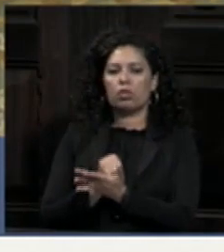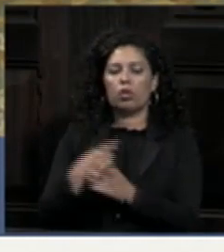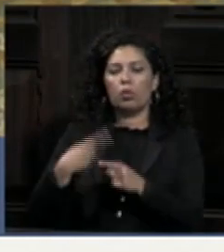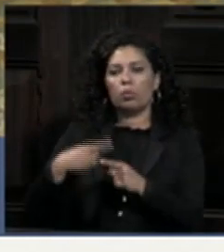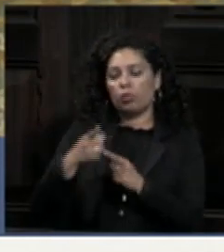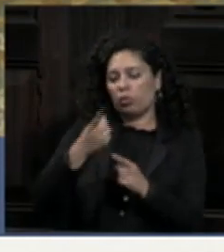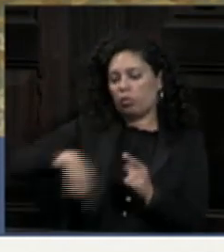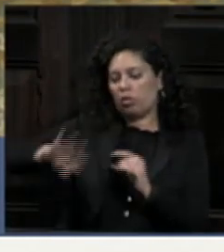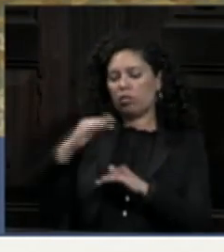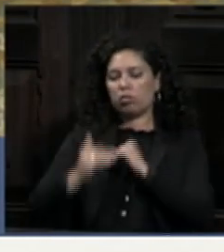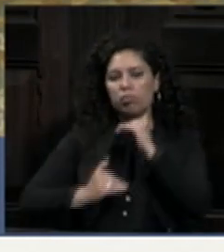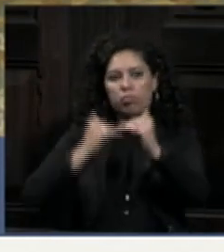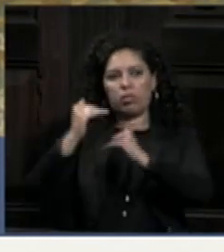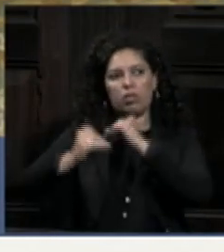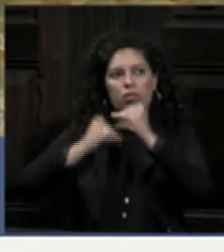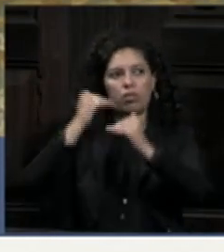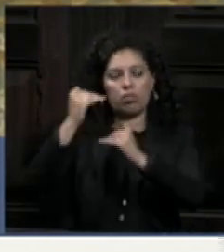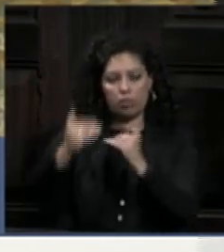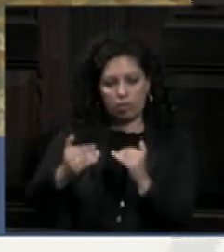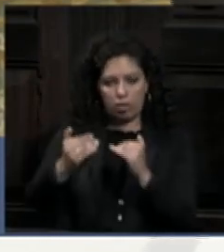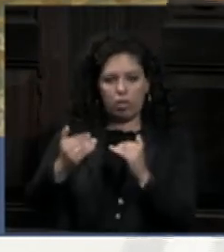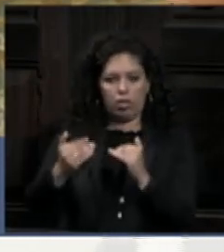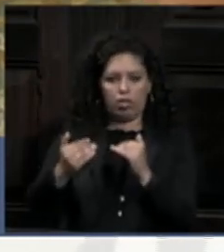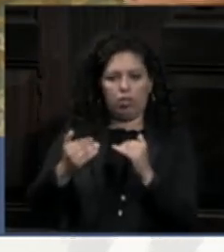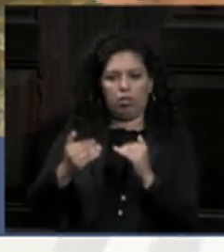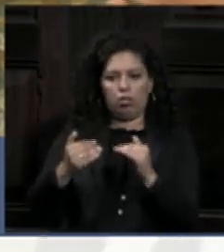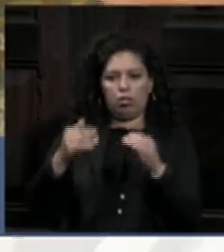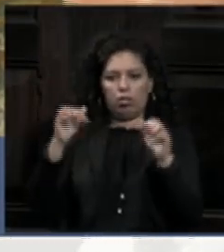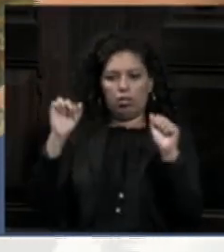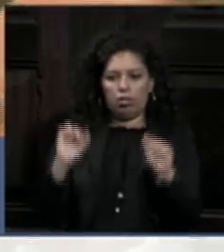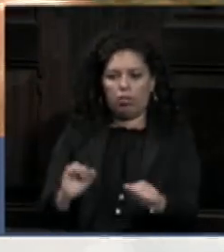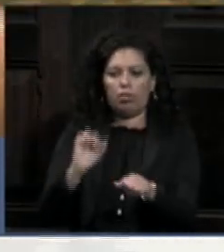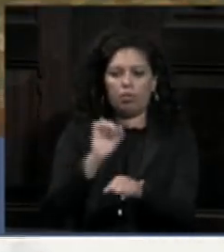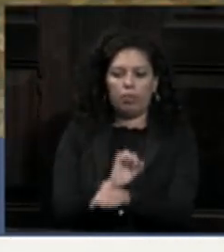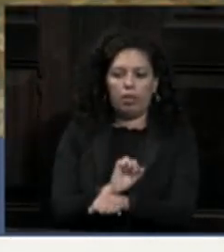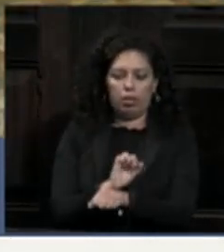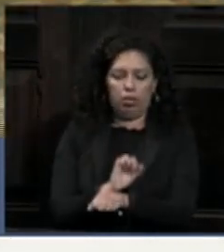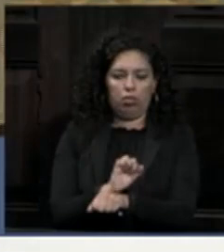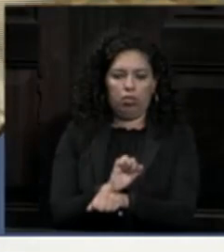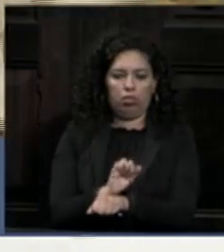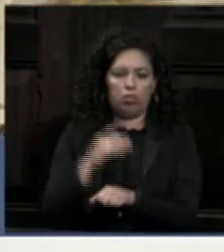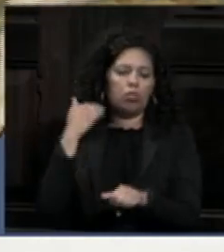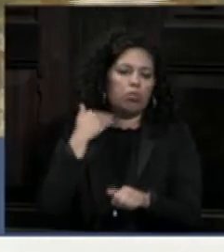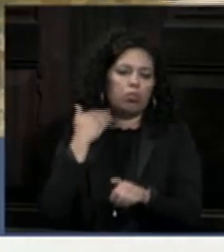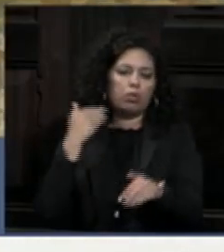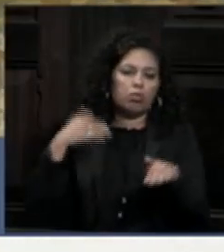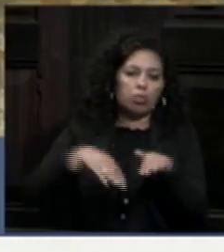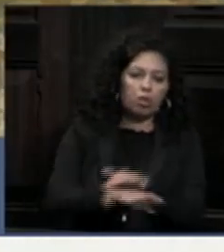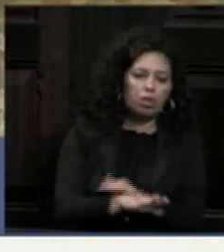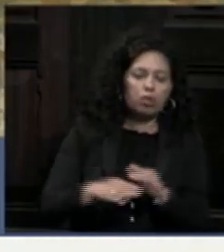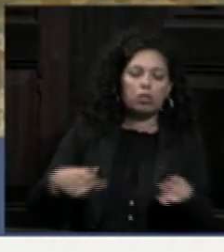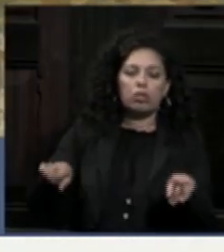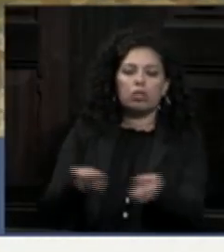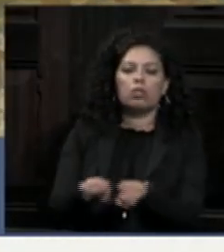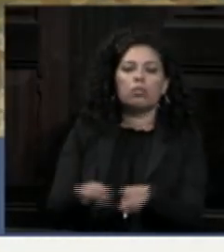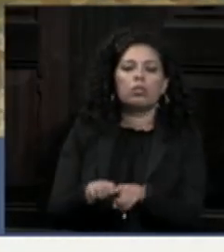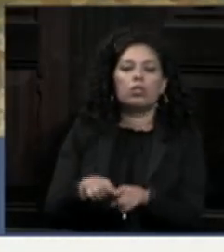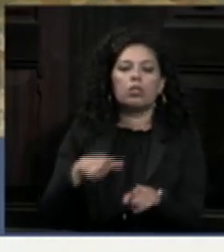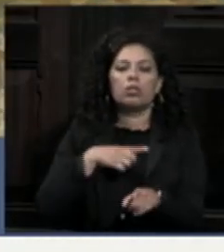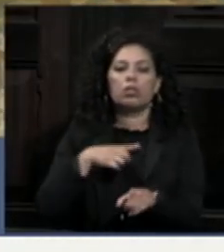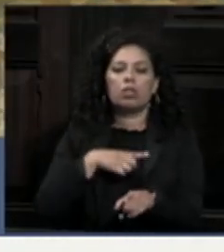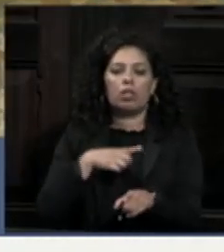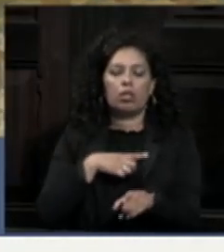avance para que aposentados e pensionistas do fundo financeiro possam ter um